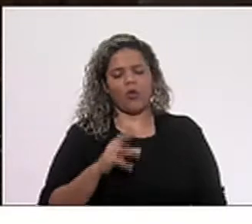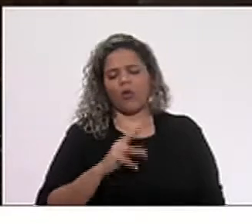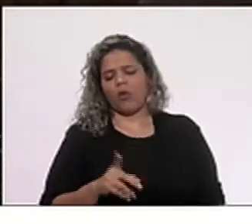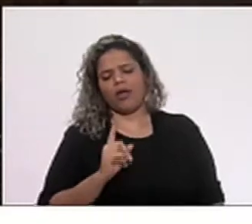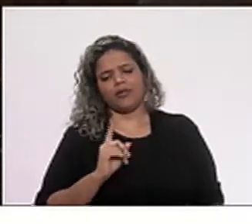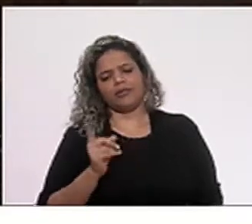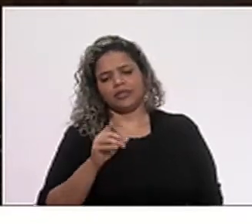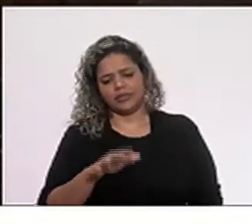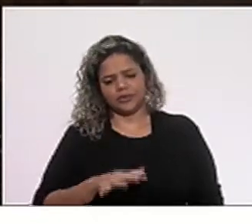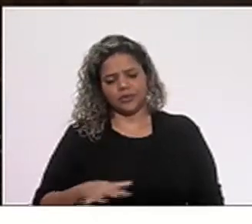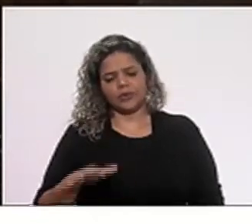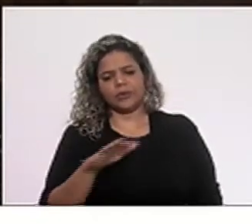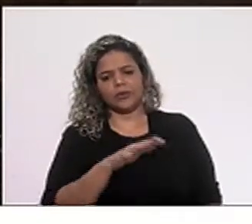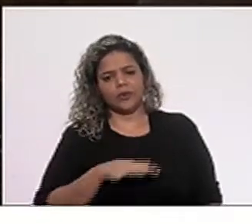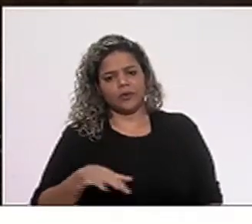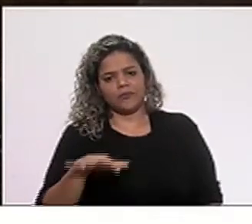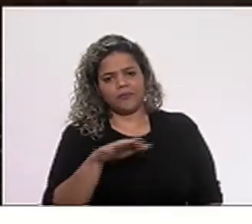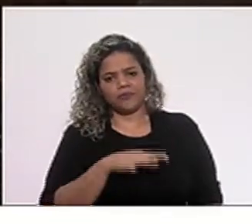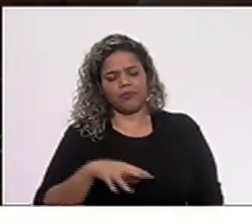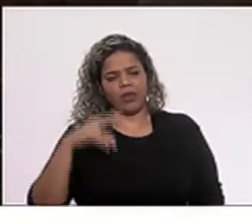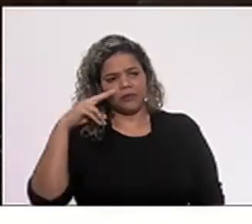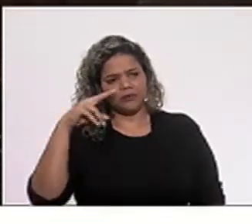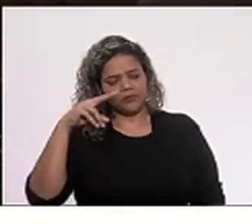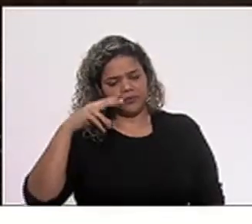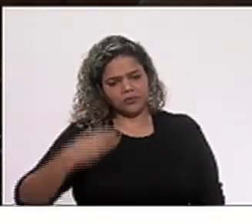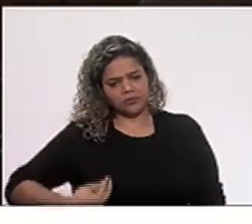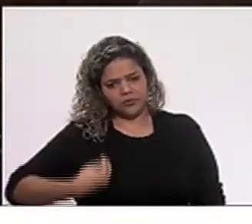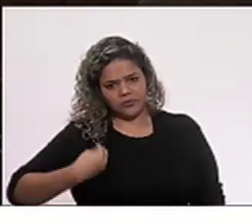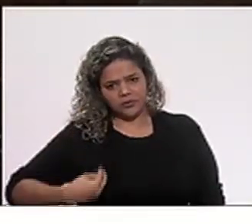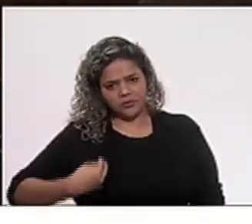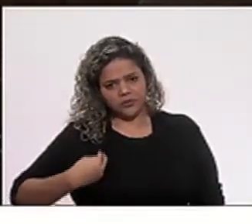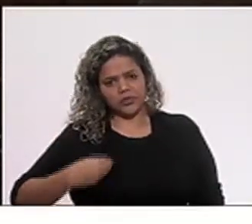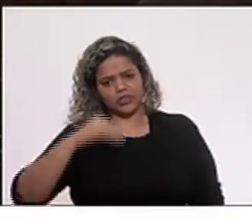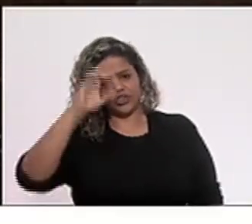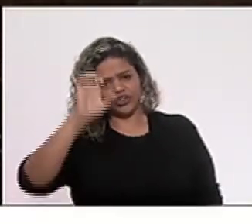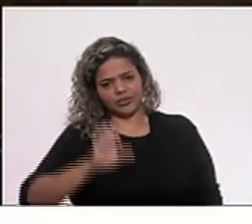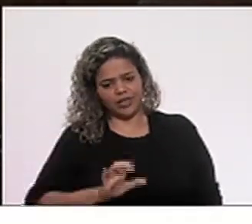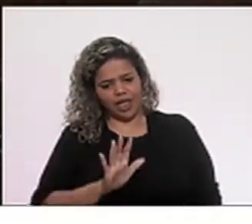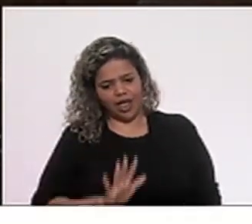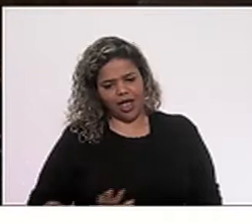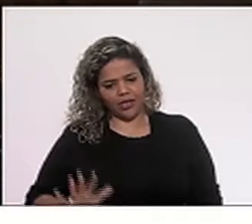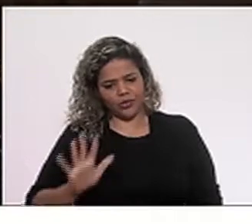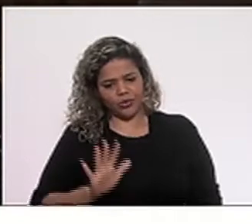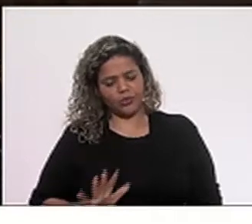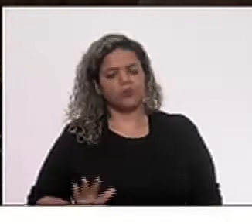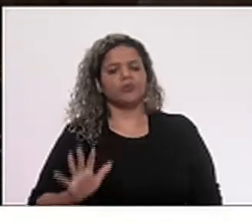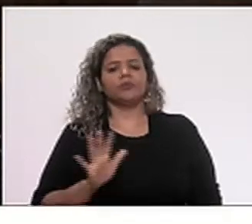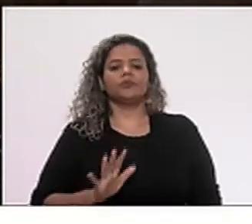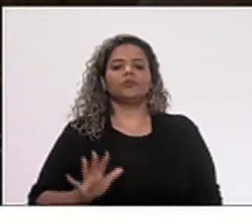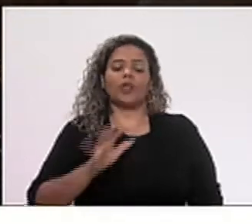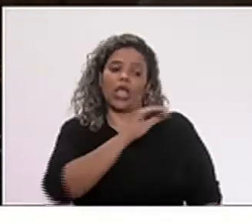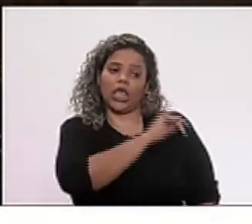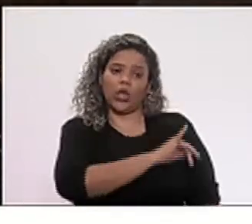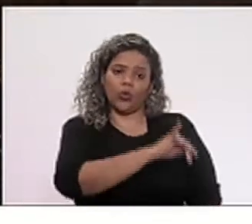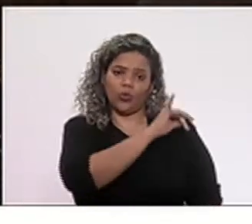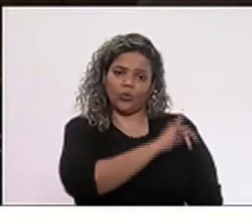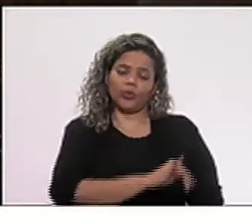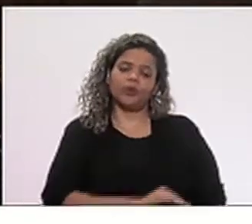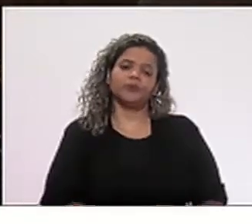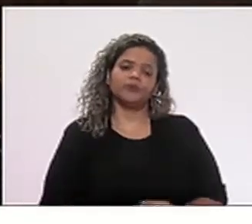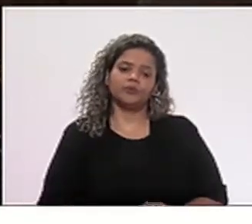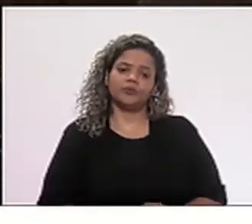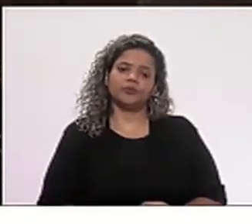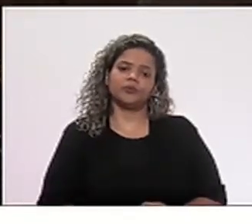A situação que vive atualmente a população do Estado do Rio de